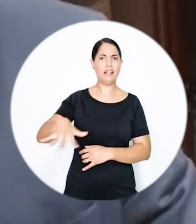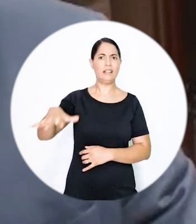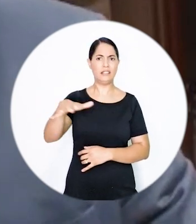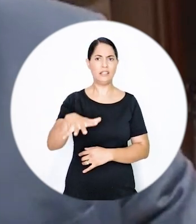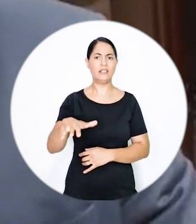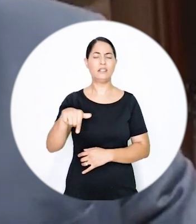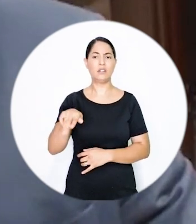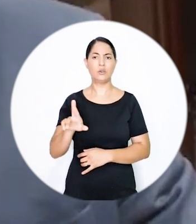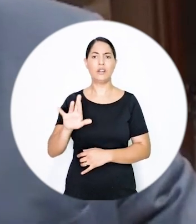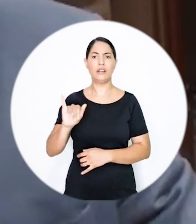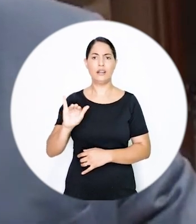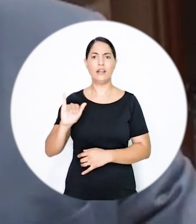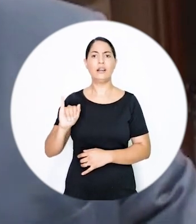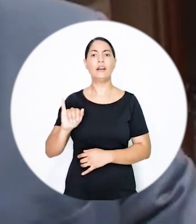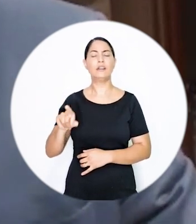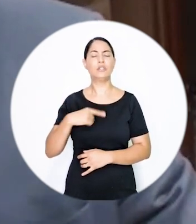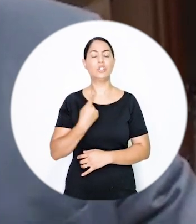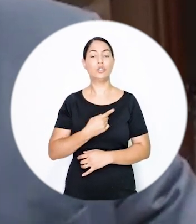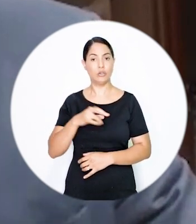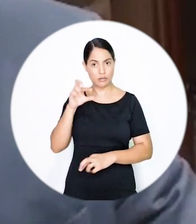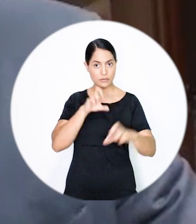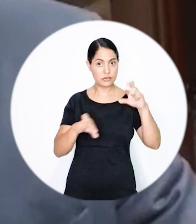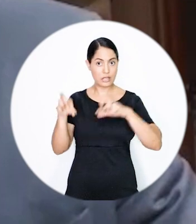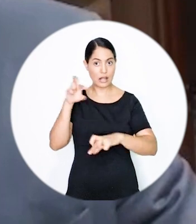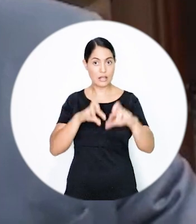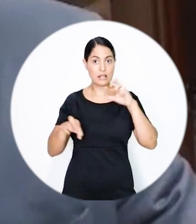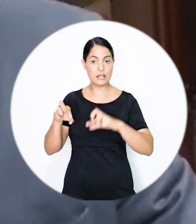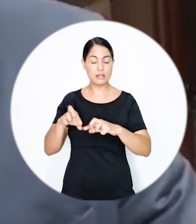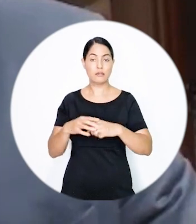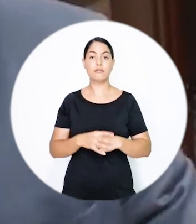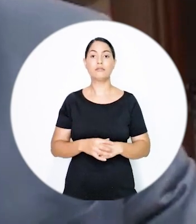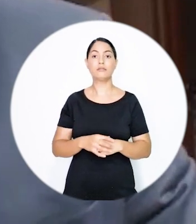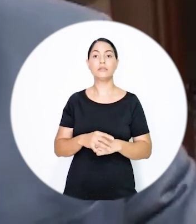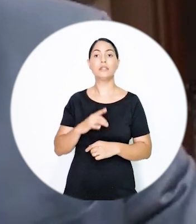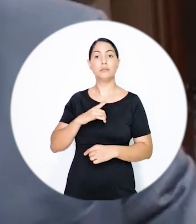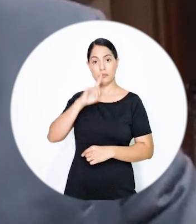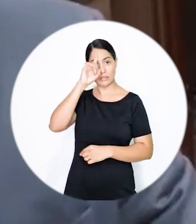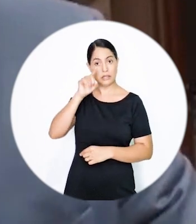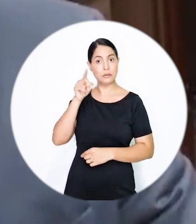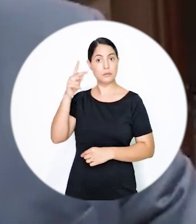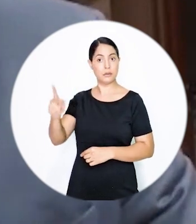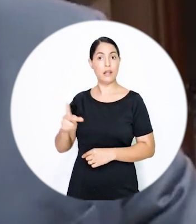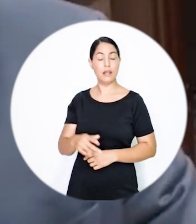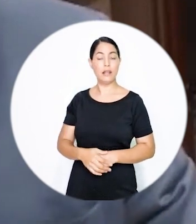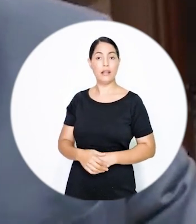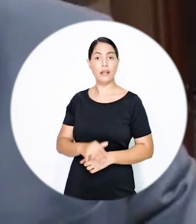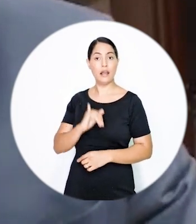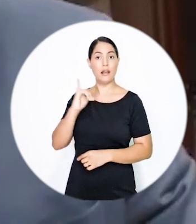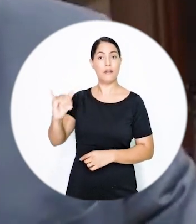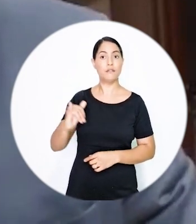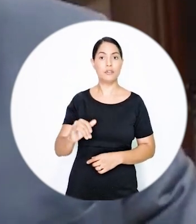da nossa subseção de Quaraí, nós abrimos um processo aqui de fiscalização, notificamos essa